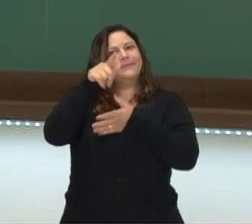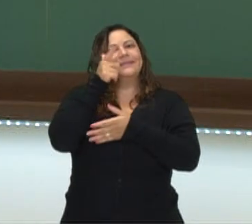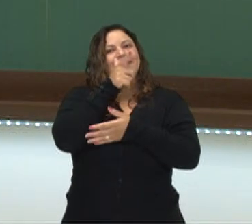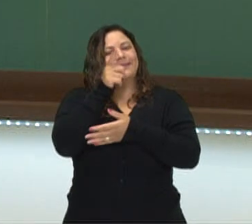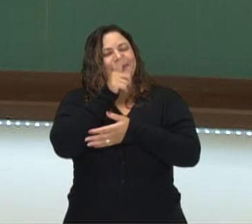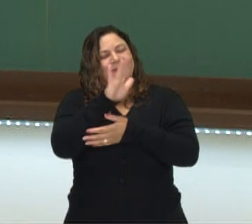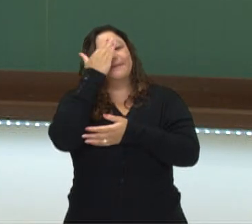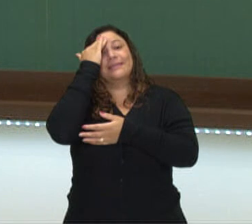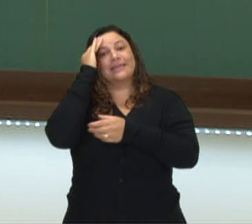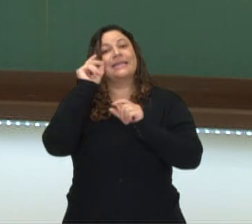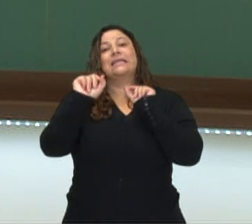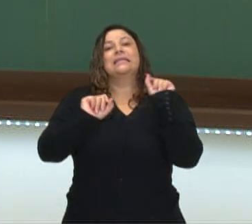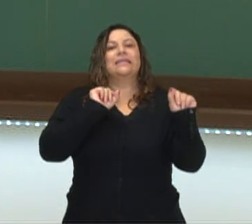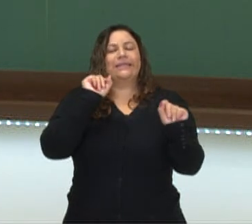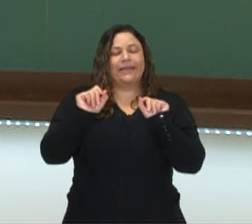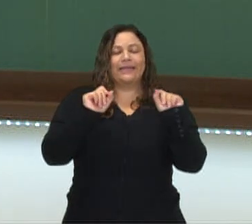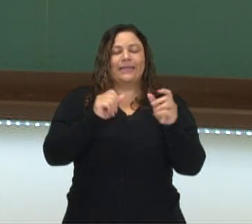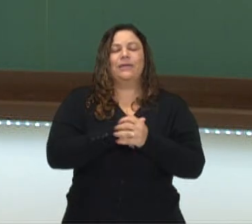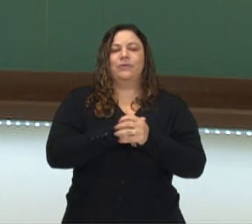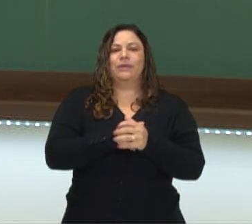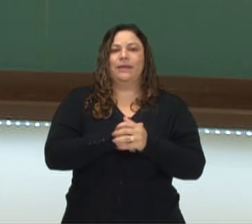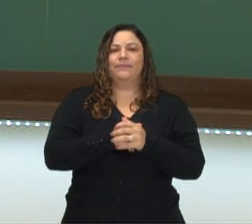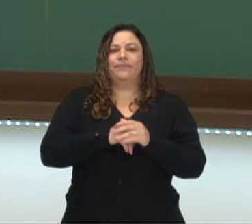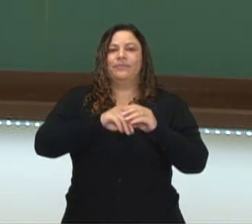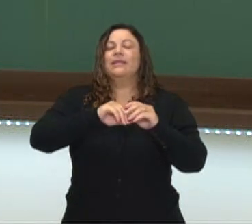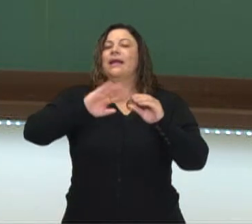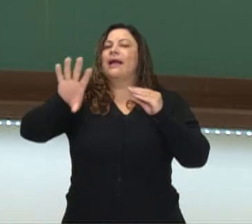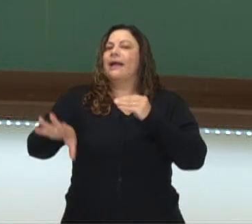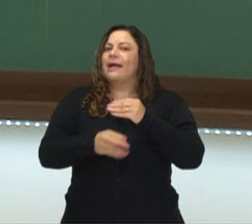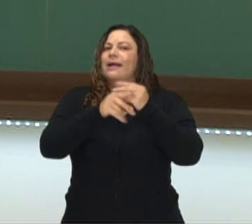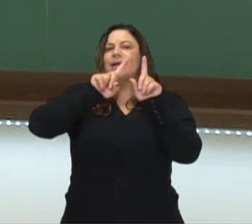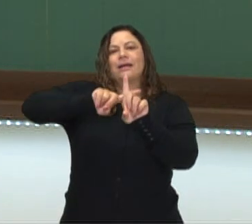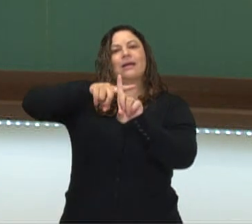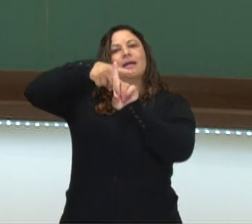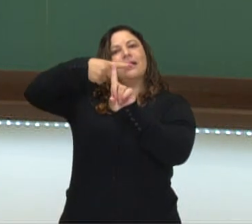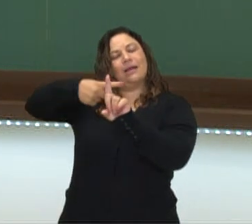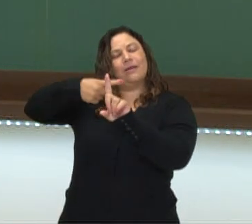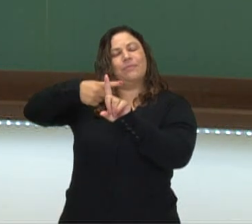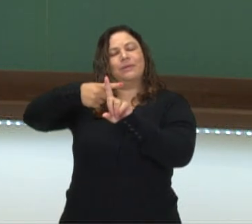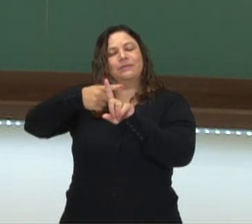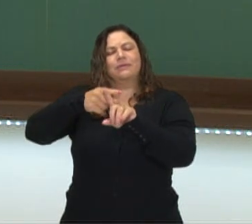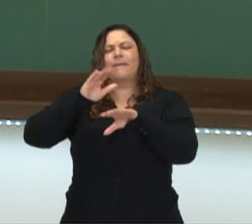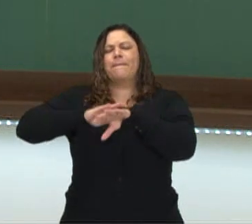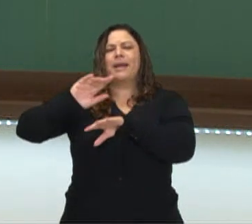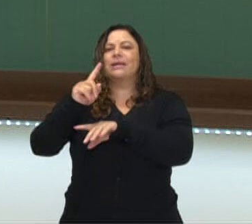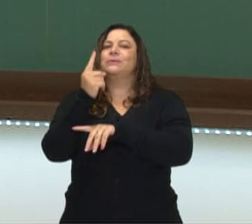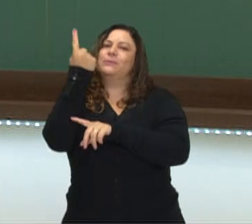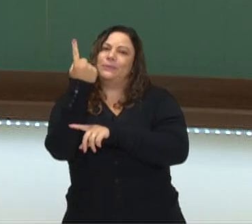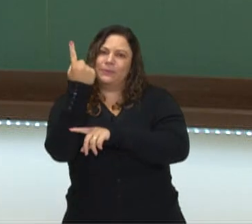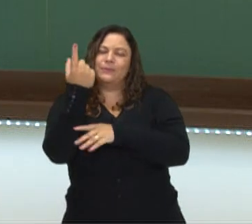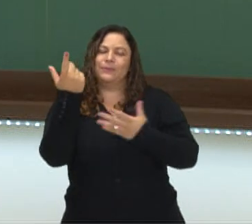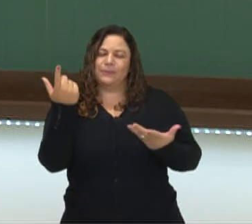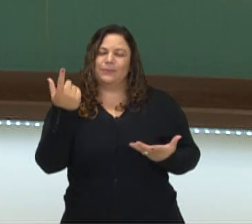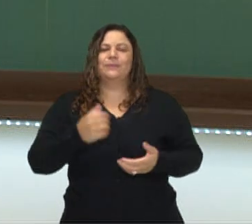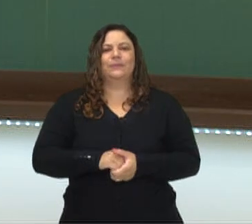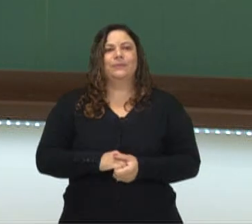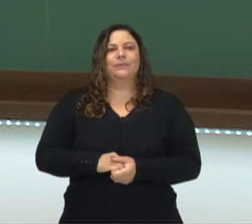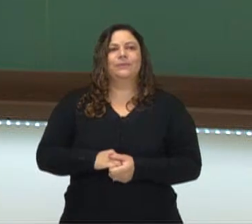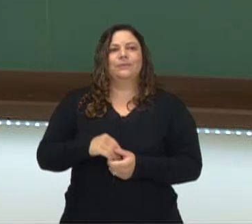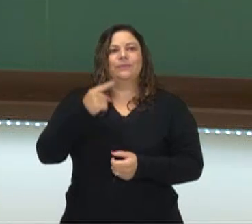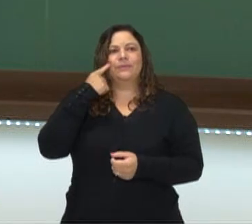representados? Quais são substâncias simples? Ah, você respondeu que é o quadrinho número 2? Parabéns!